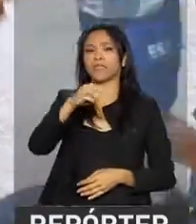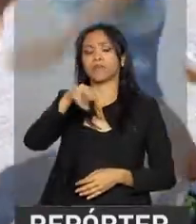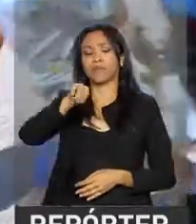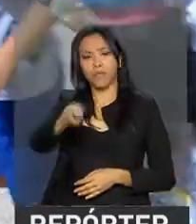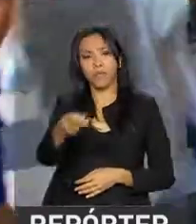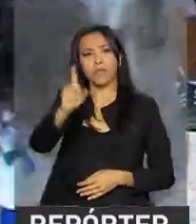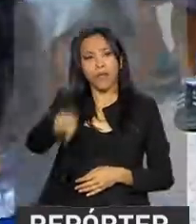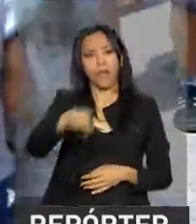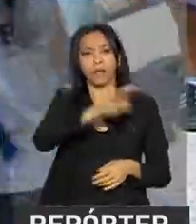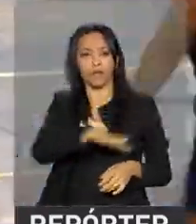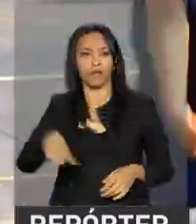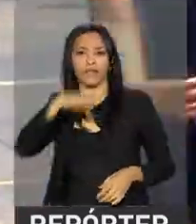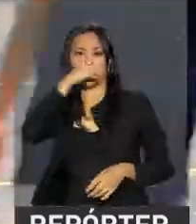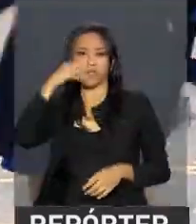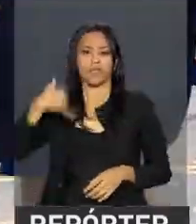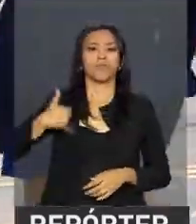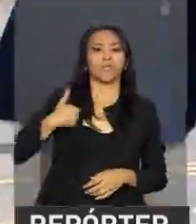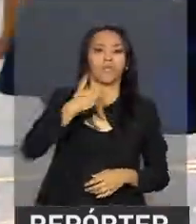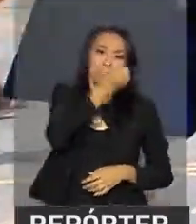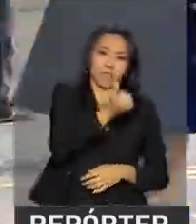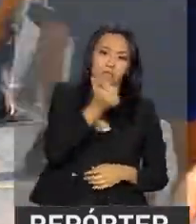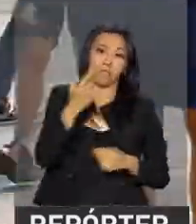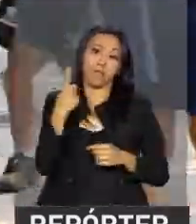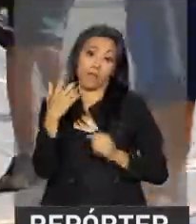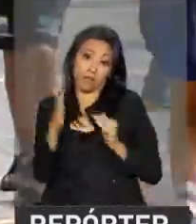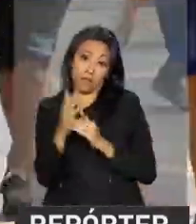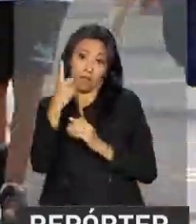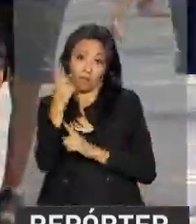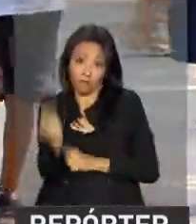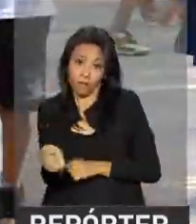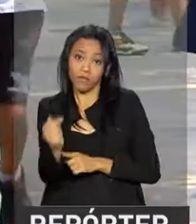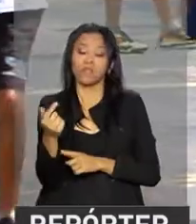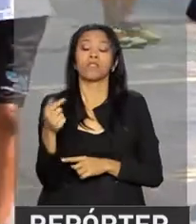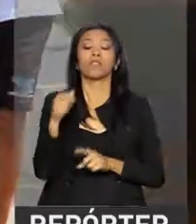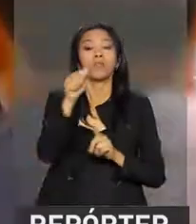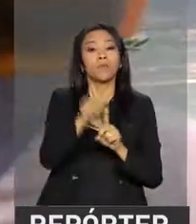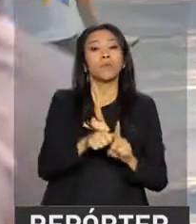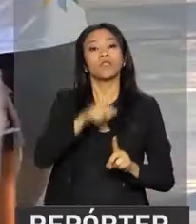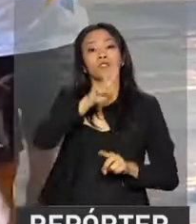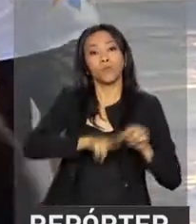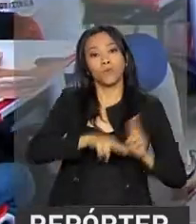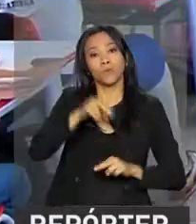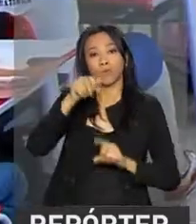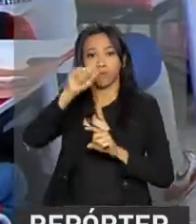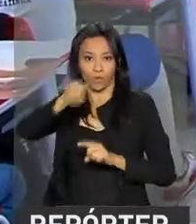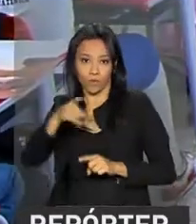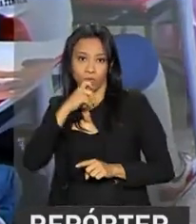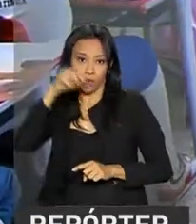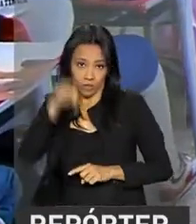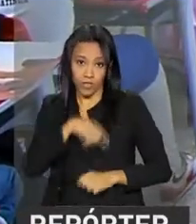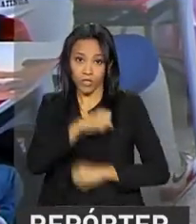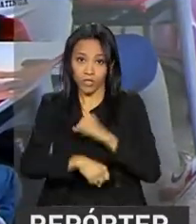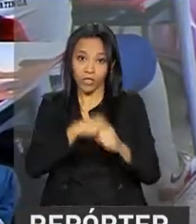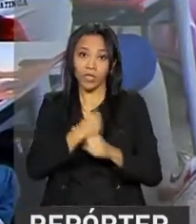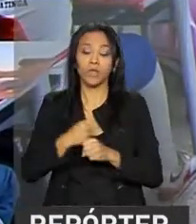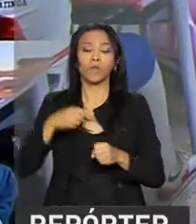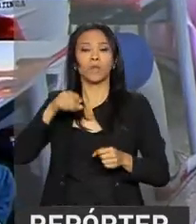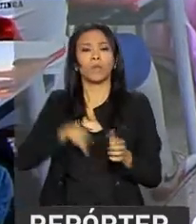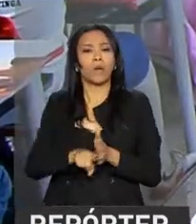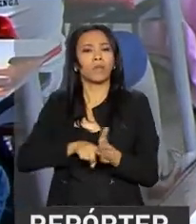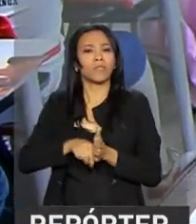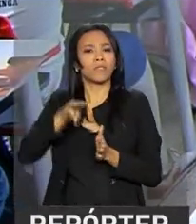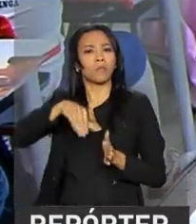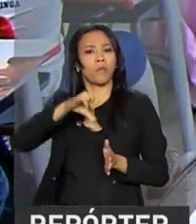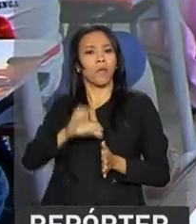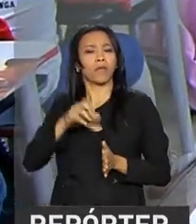com idade entre 6 a 17 anos nos meses de junho e julho deste ano o mec registrou a freqüência escolar de